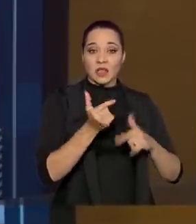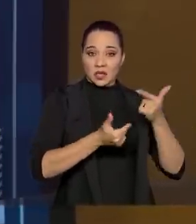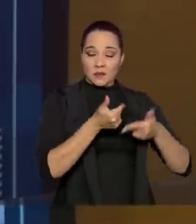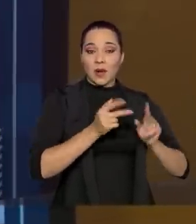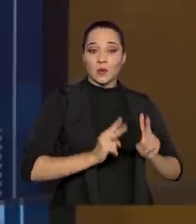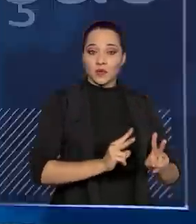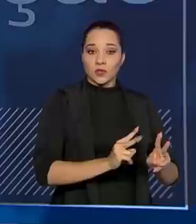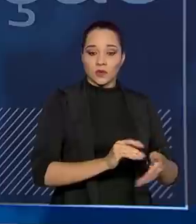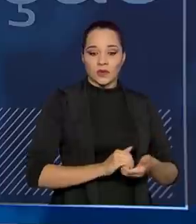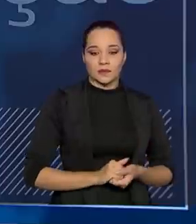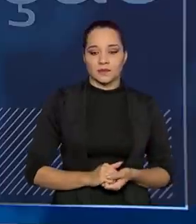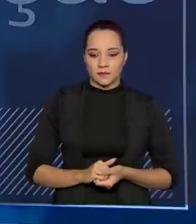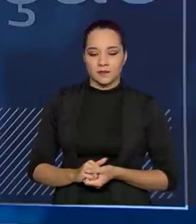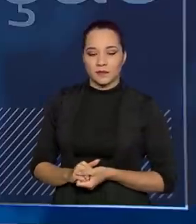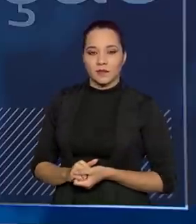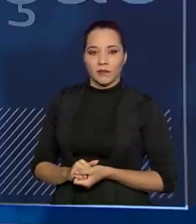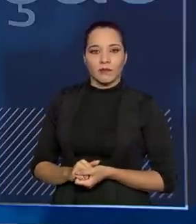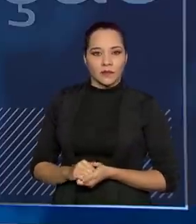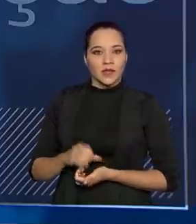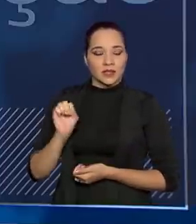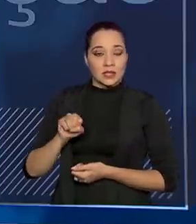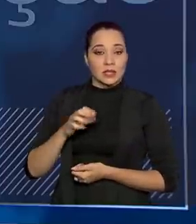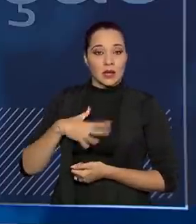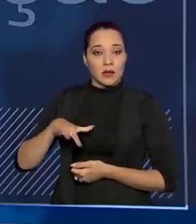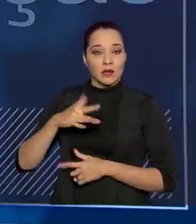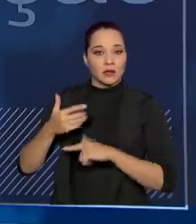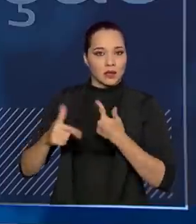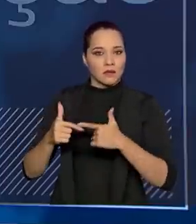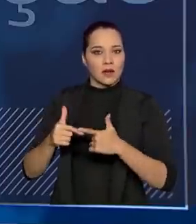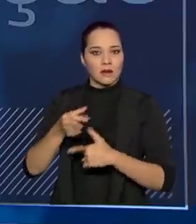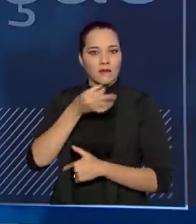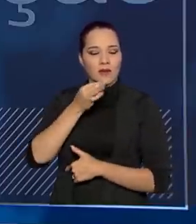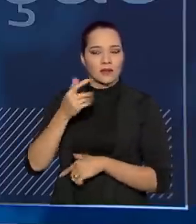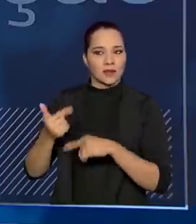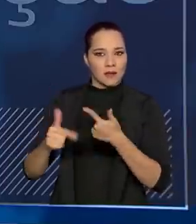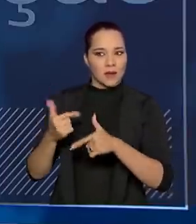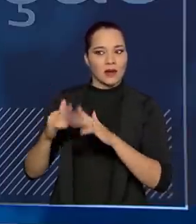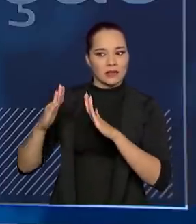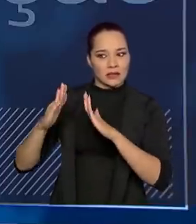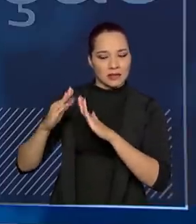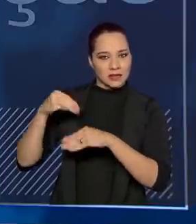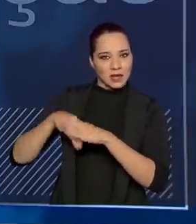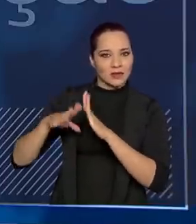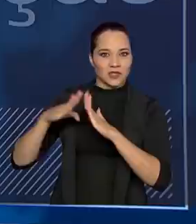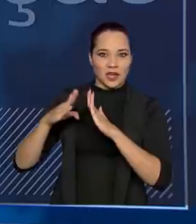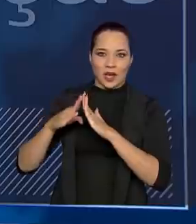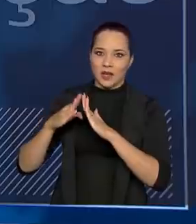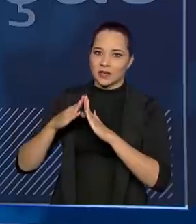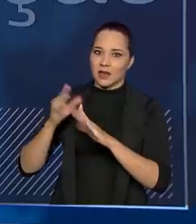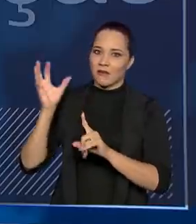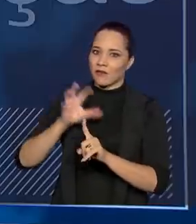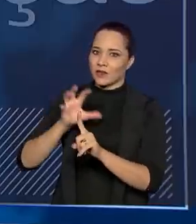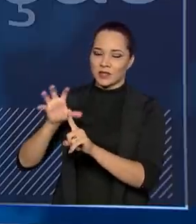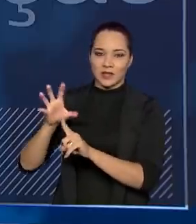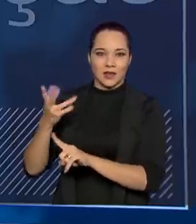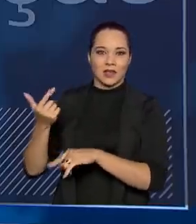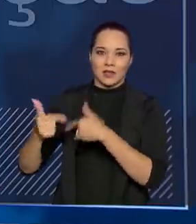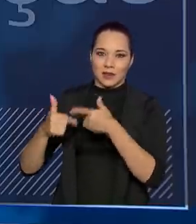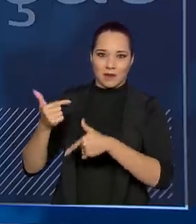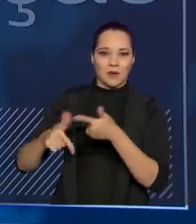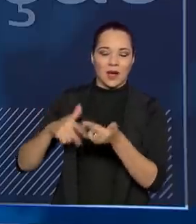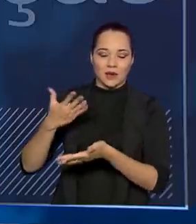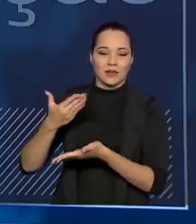continuar. Do ponto de vista do trabalho, eu digo que o trabalho remoto não afetou as atividades da Secretaria Nacional